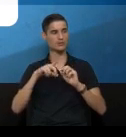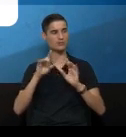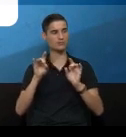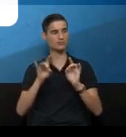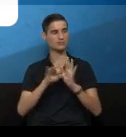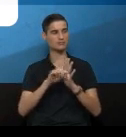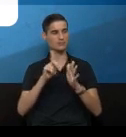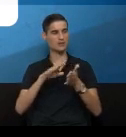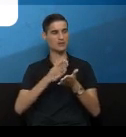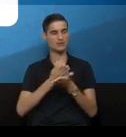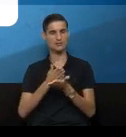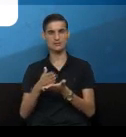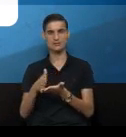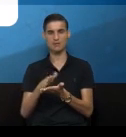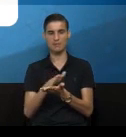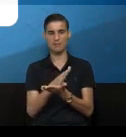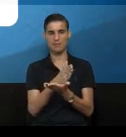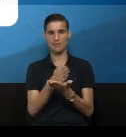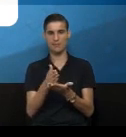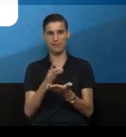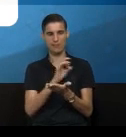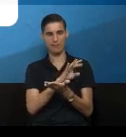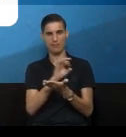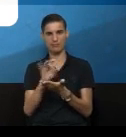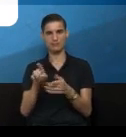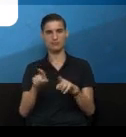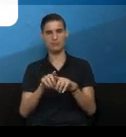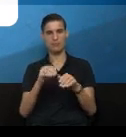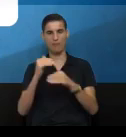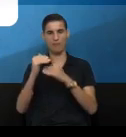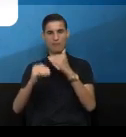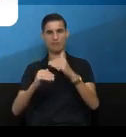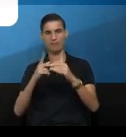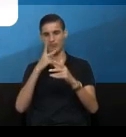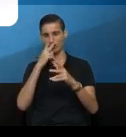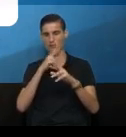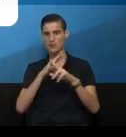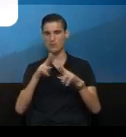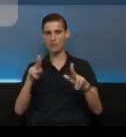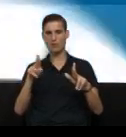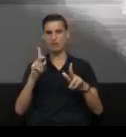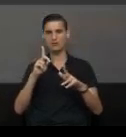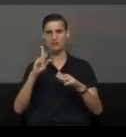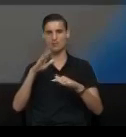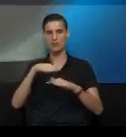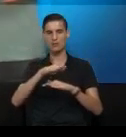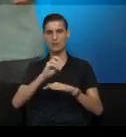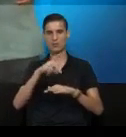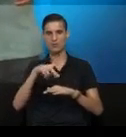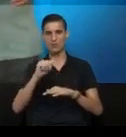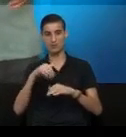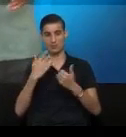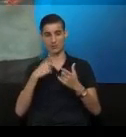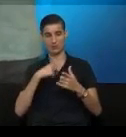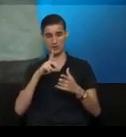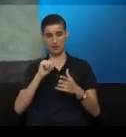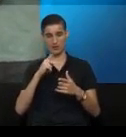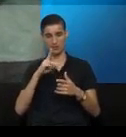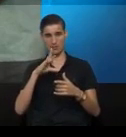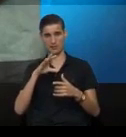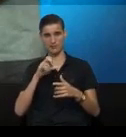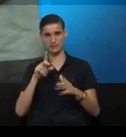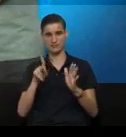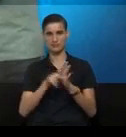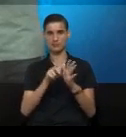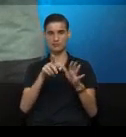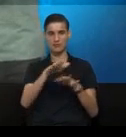o método da separação de variáveis e proceder de forma similar à equação da onda. Quando a equação de Laplace sobre